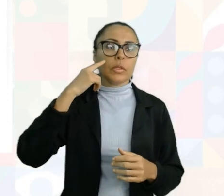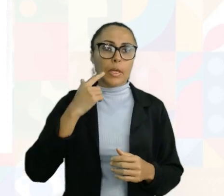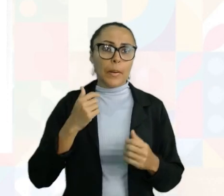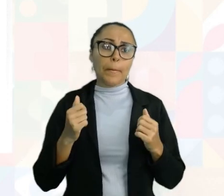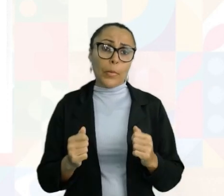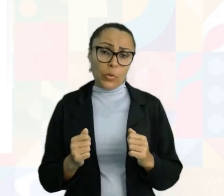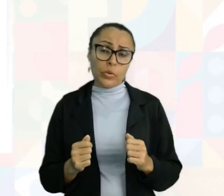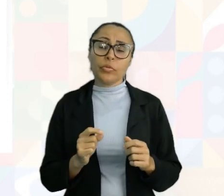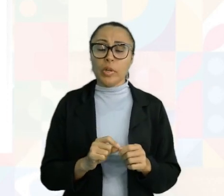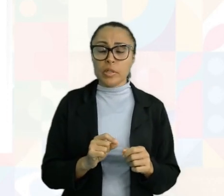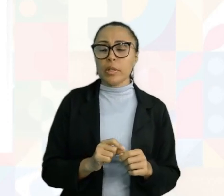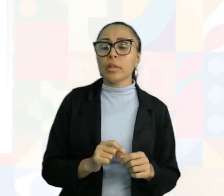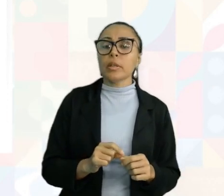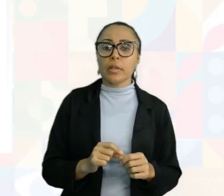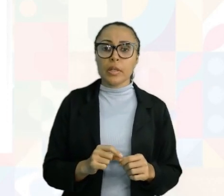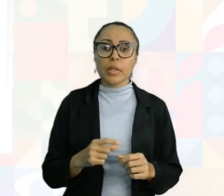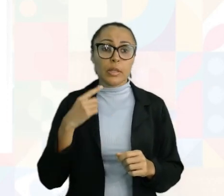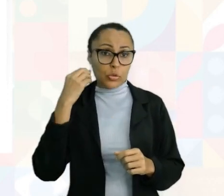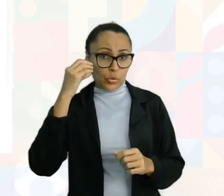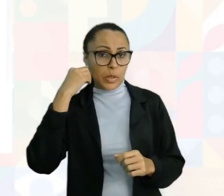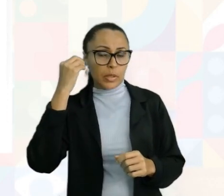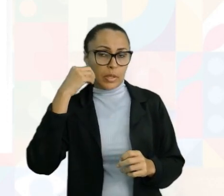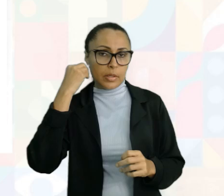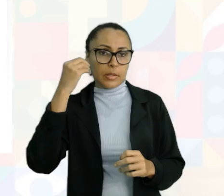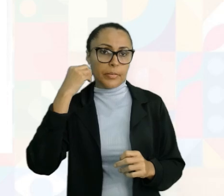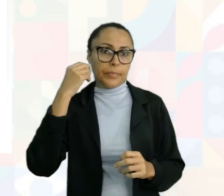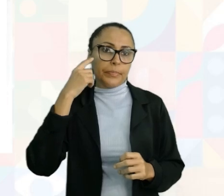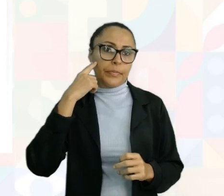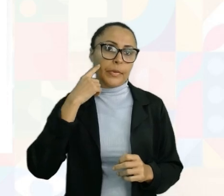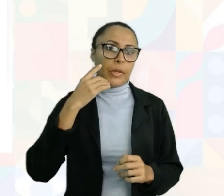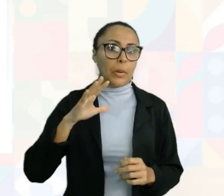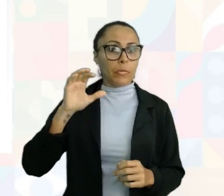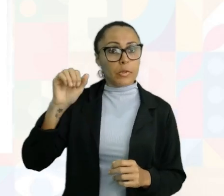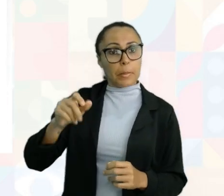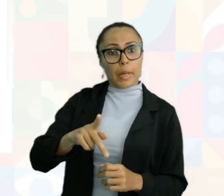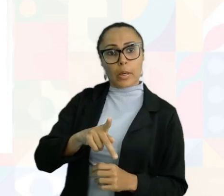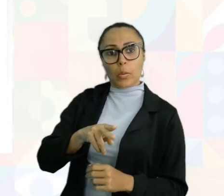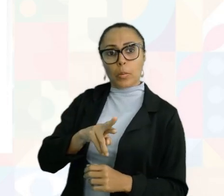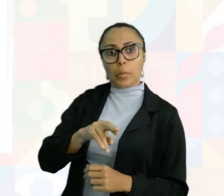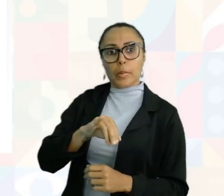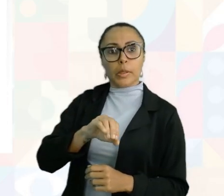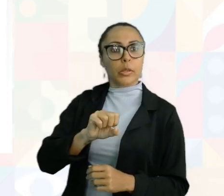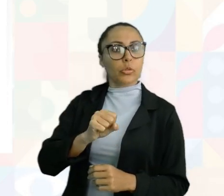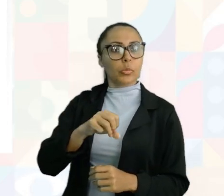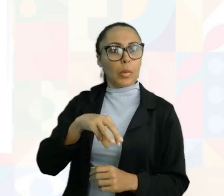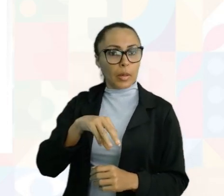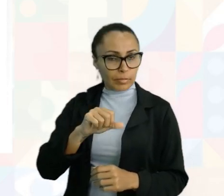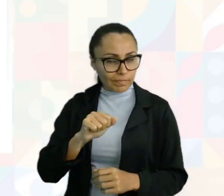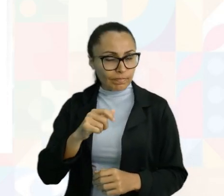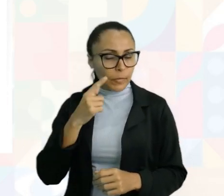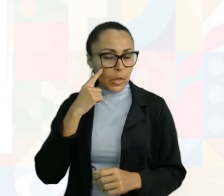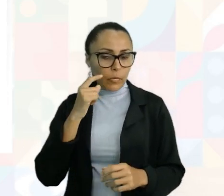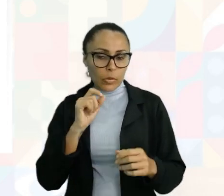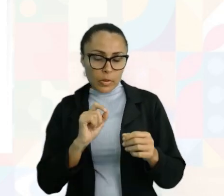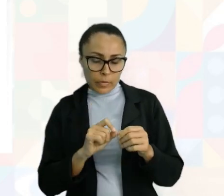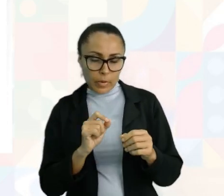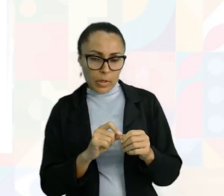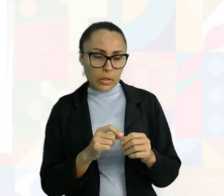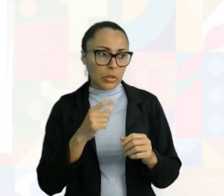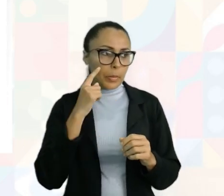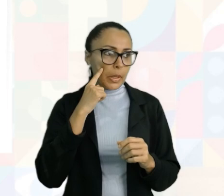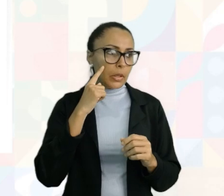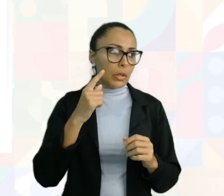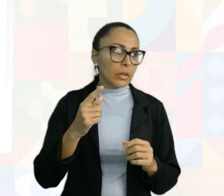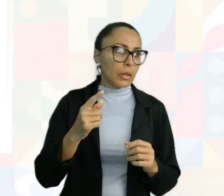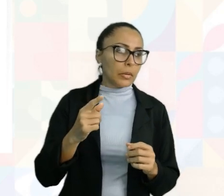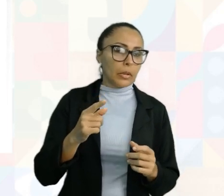esse tipo de experiência. Você pode pegar um prismazinho, fazer um elemento tridimensional